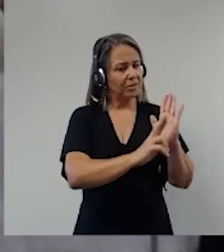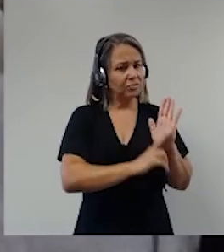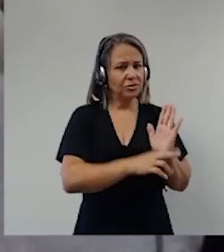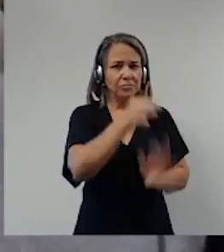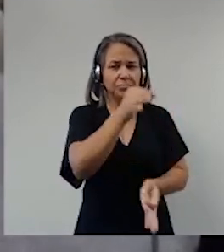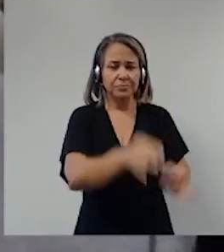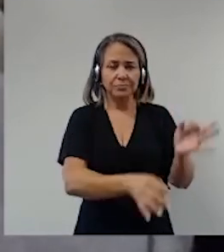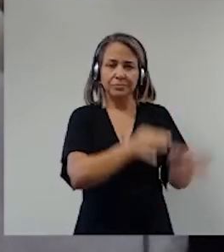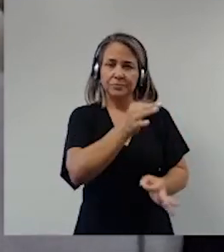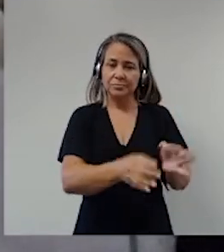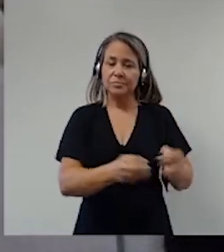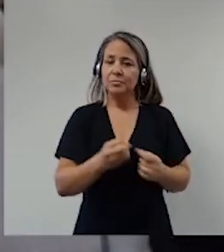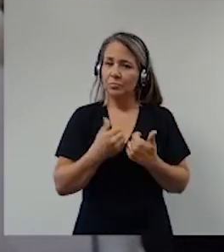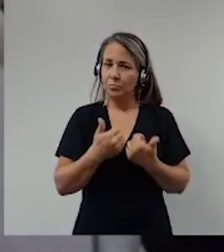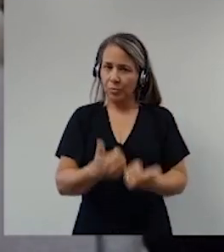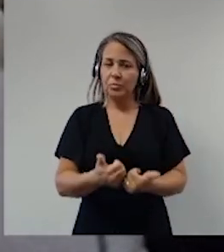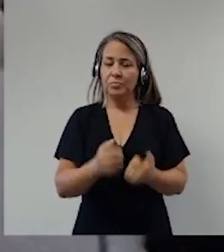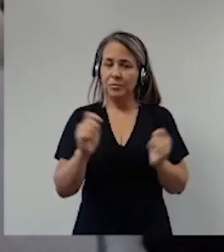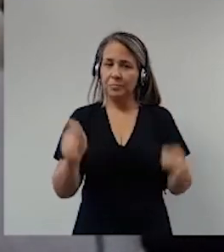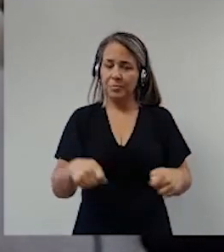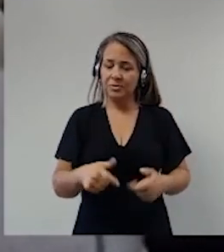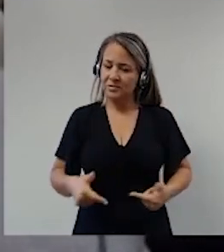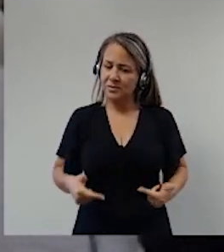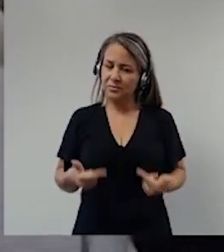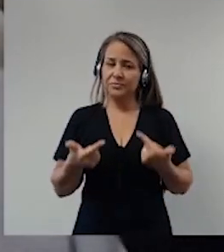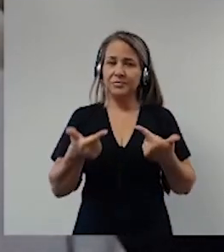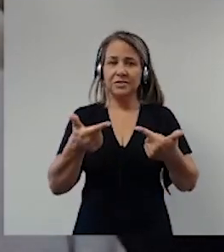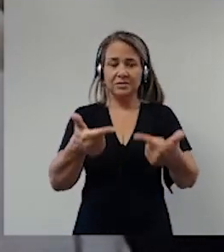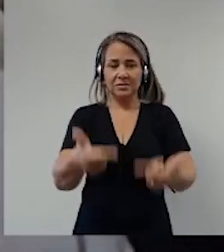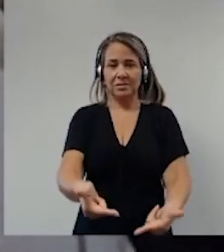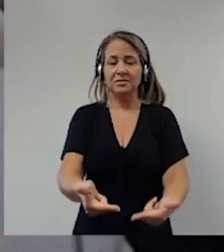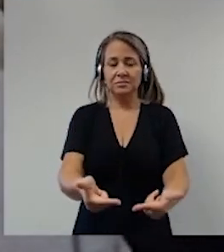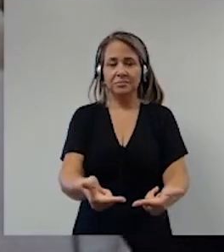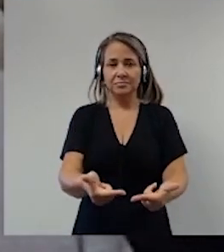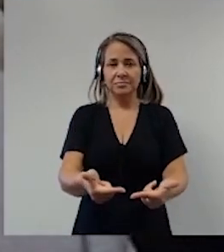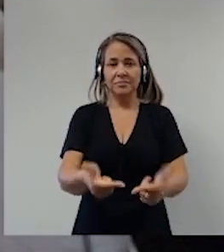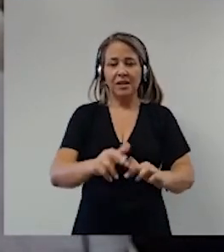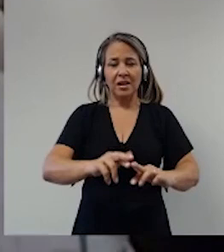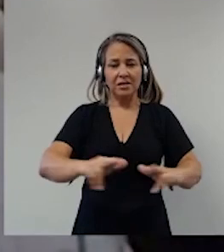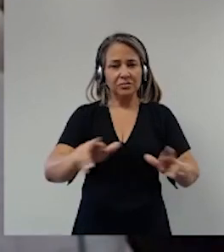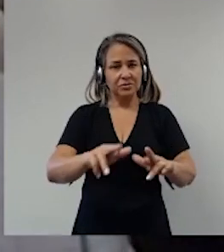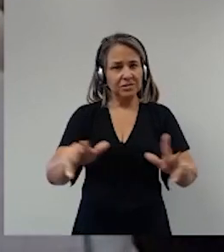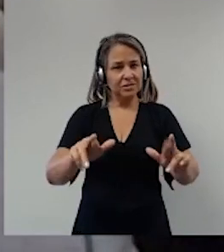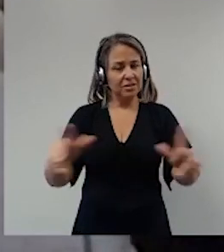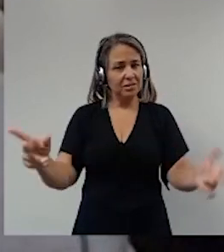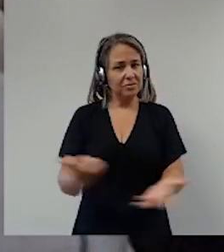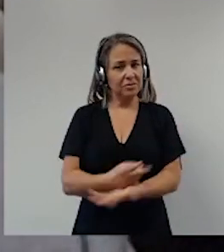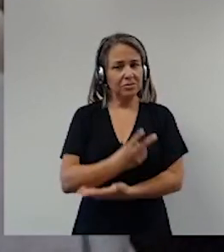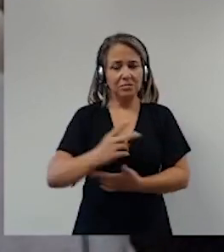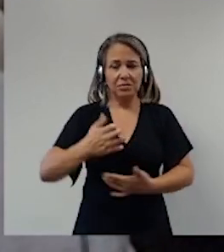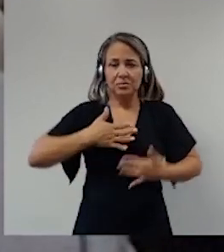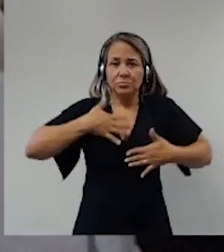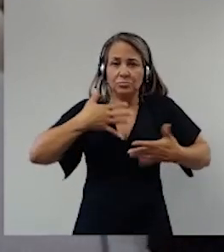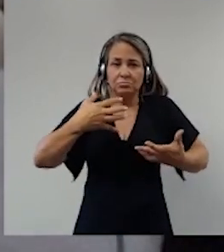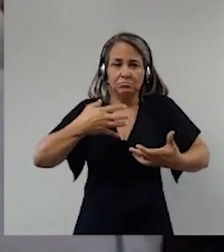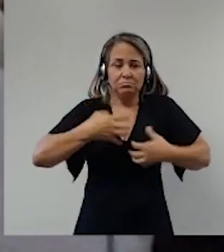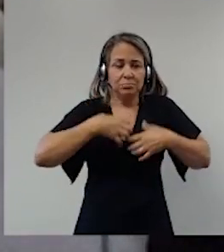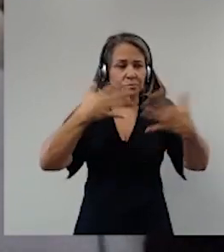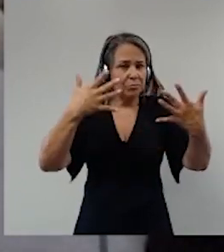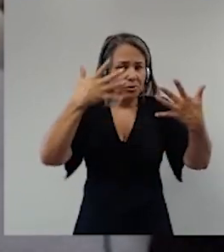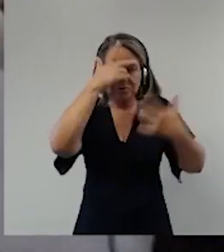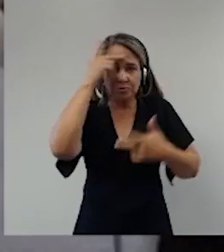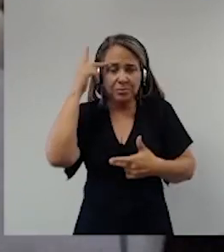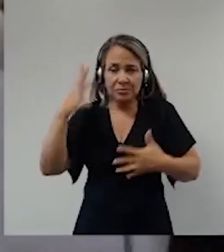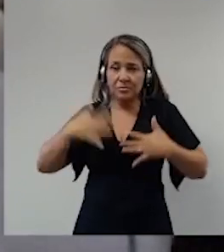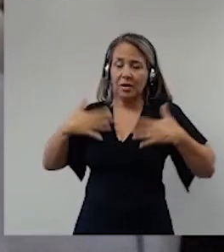jurídico, suficiente para enfrentar essa adversidade que surpreendeu a todos,